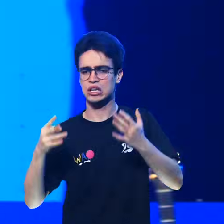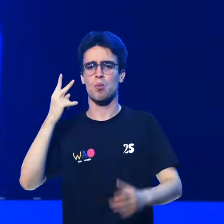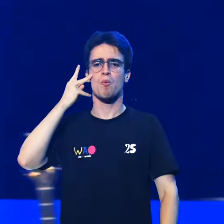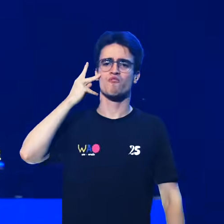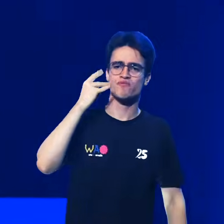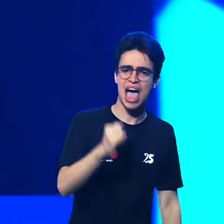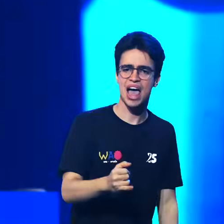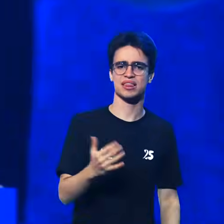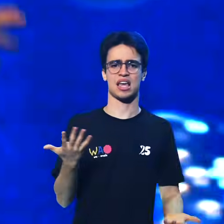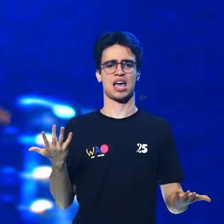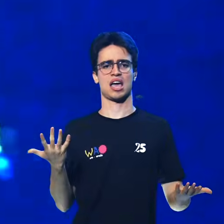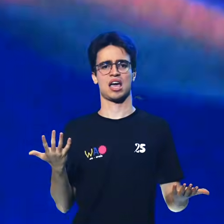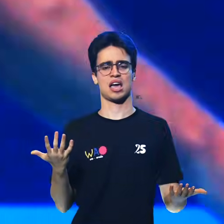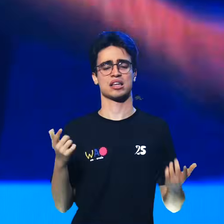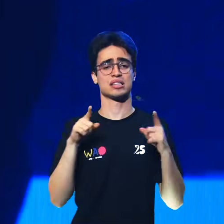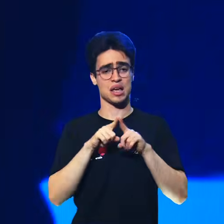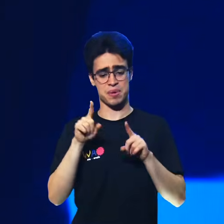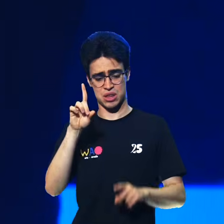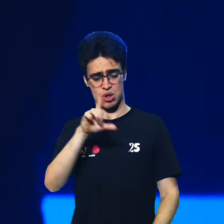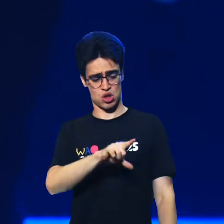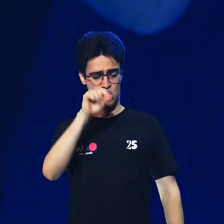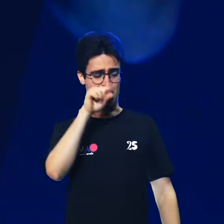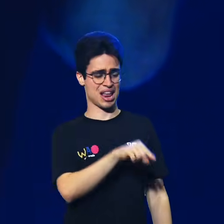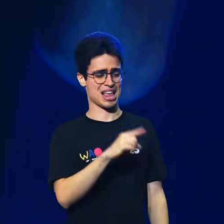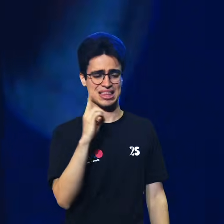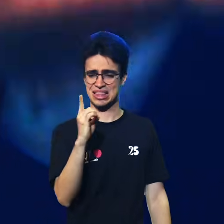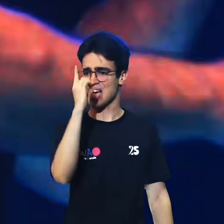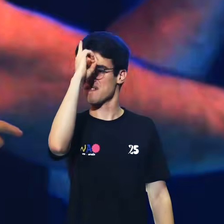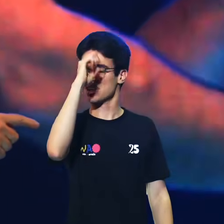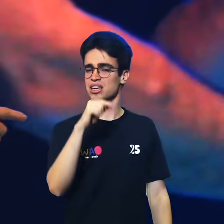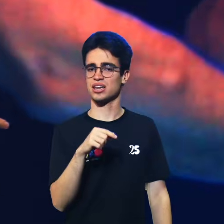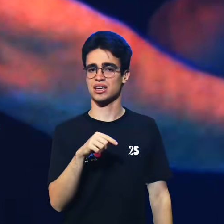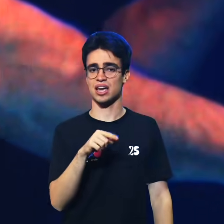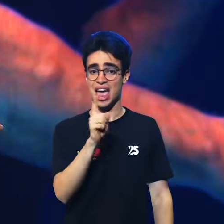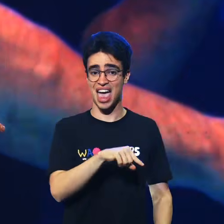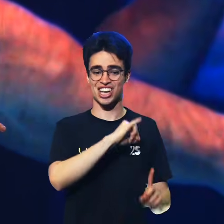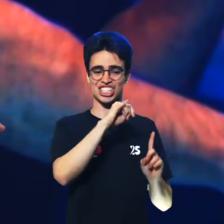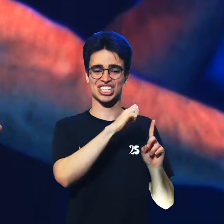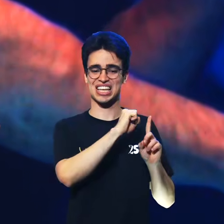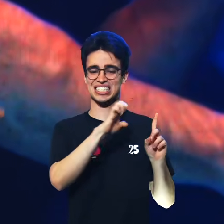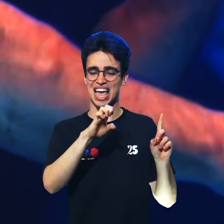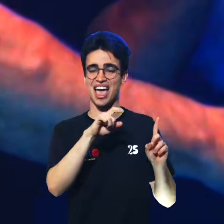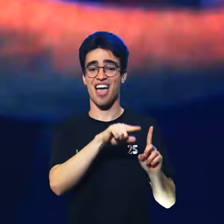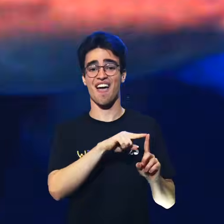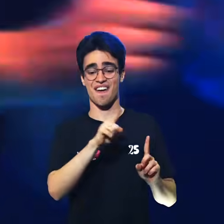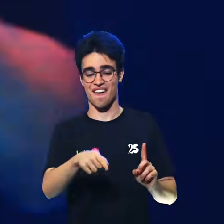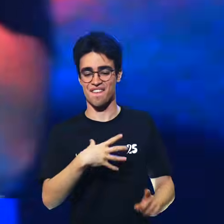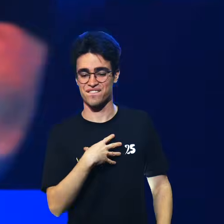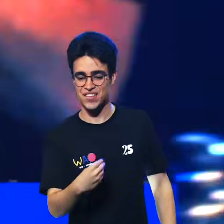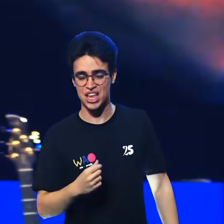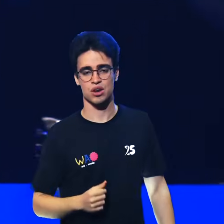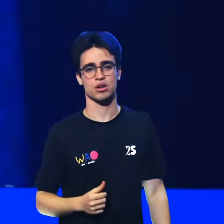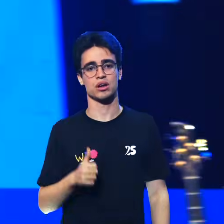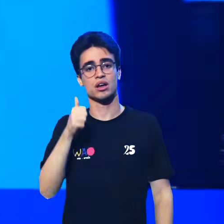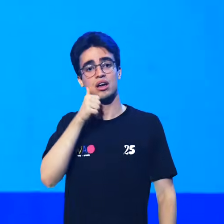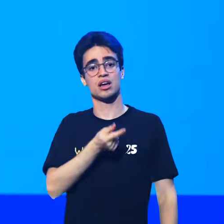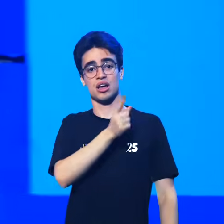que abandonam. Ele levanta Davi, filho de Jessé, que tem sua avó Ruth.